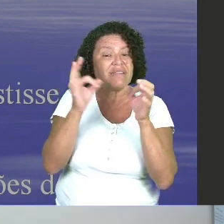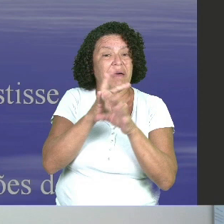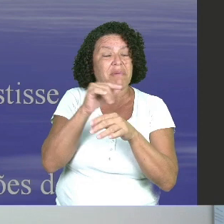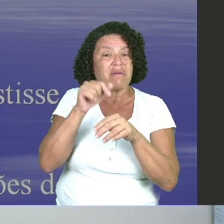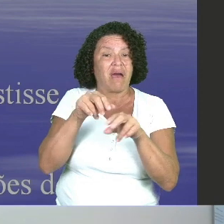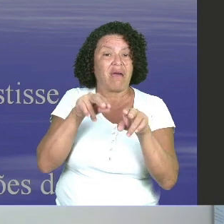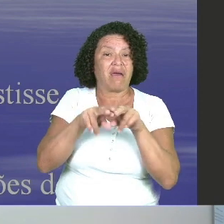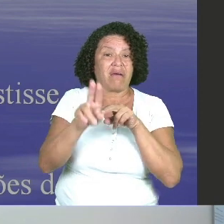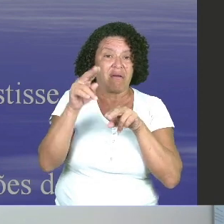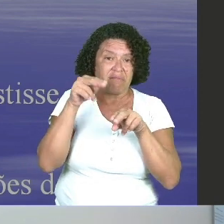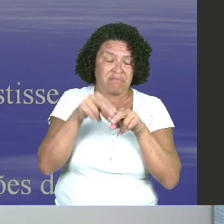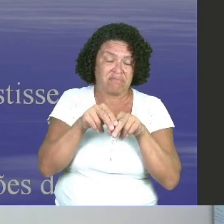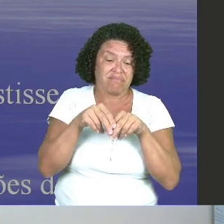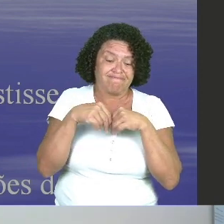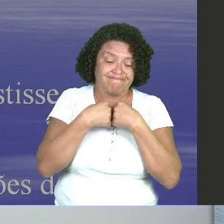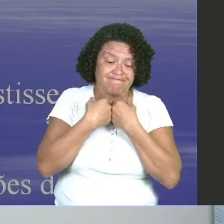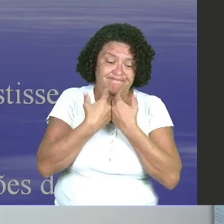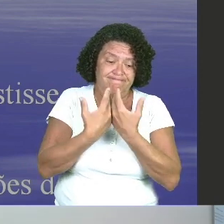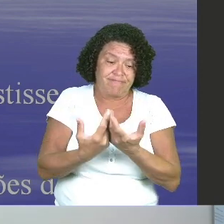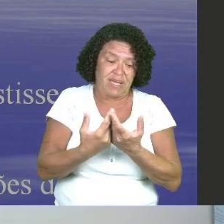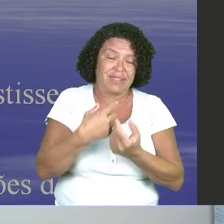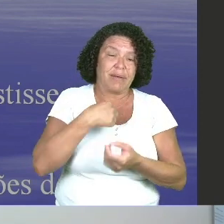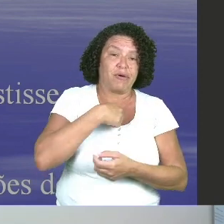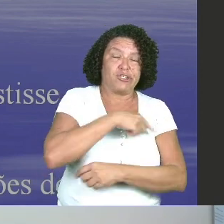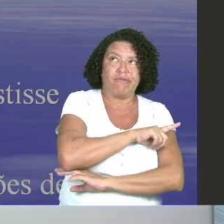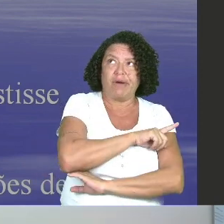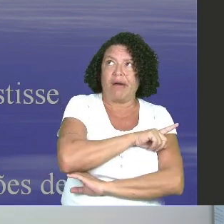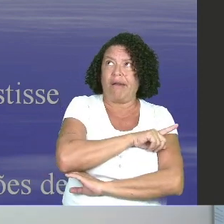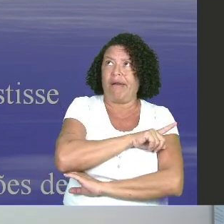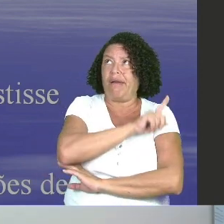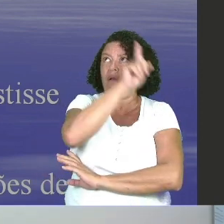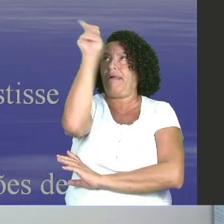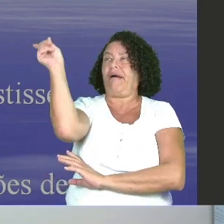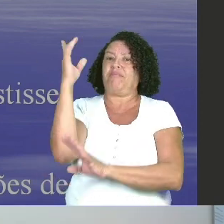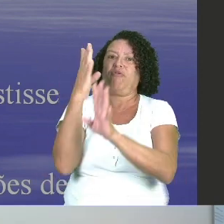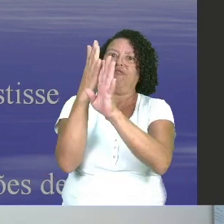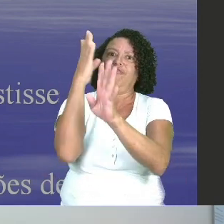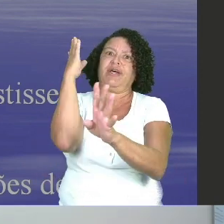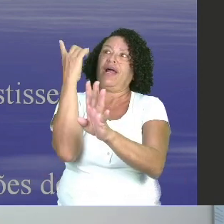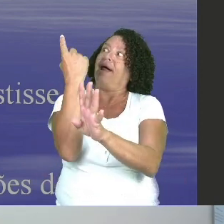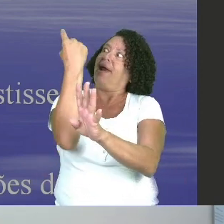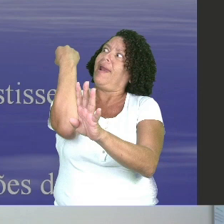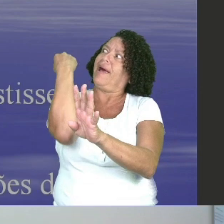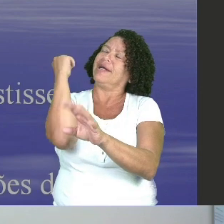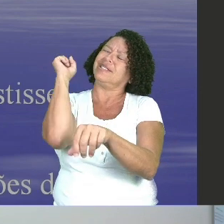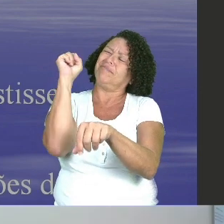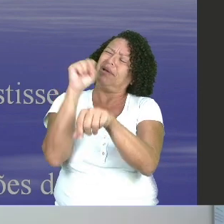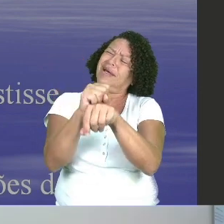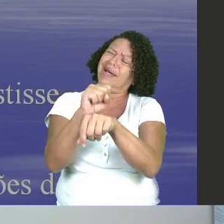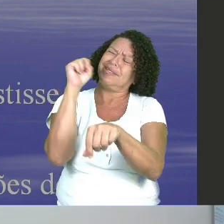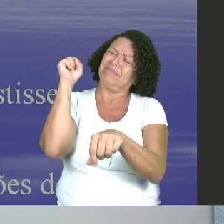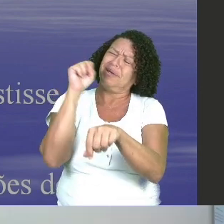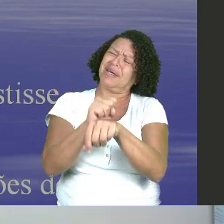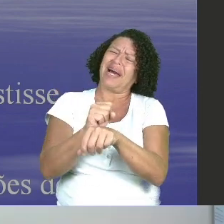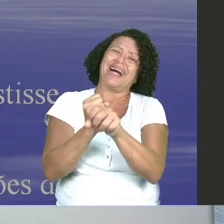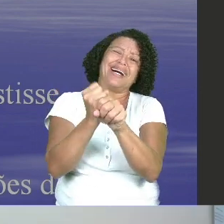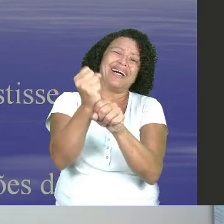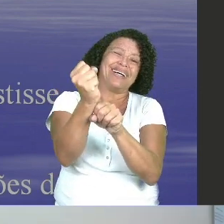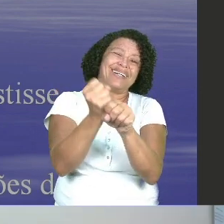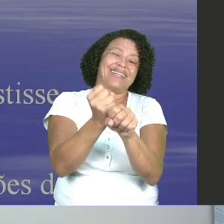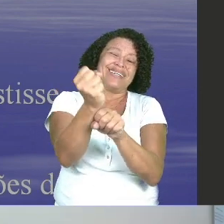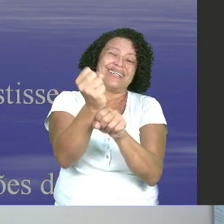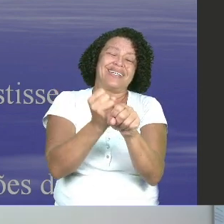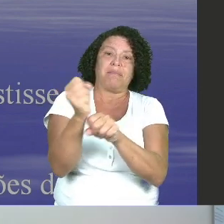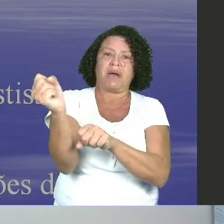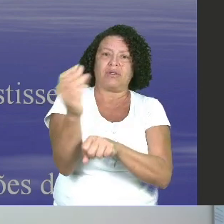reencarnação. Depois iremos lá para o final da fila, iremos esperar muitos anos para uma